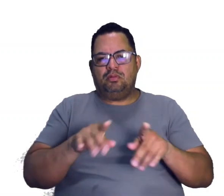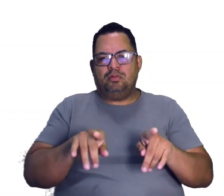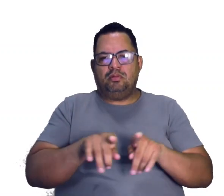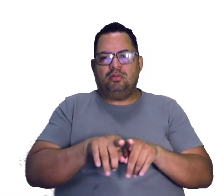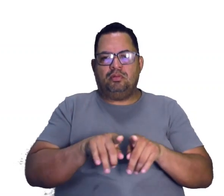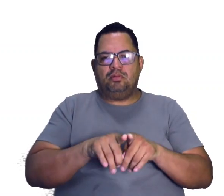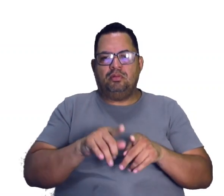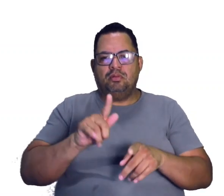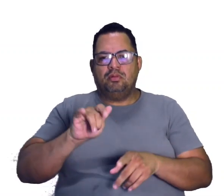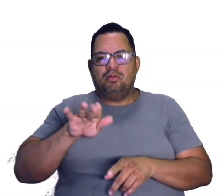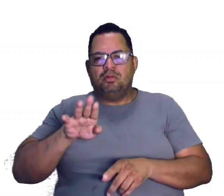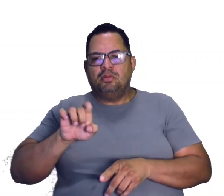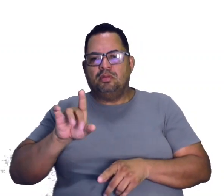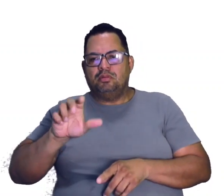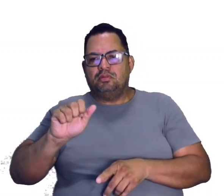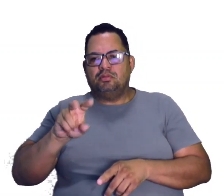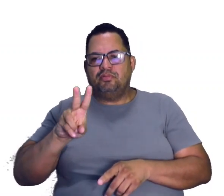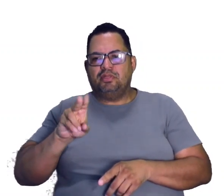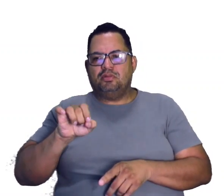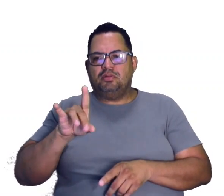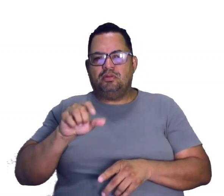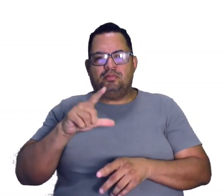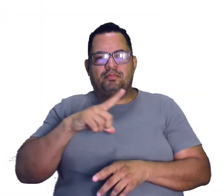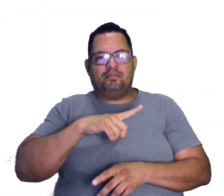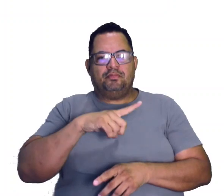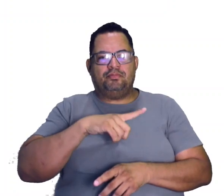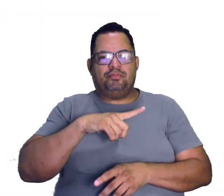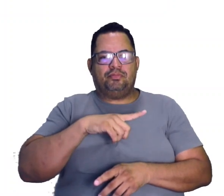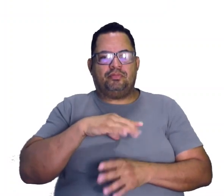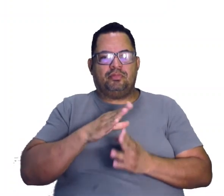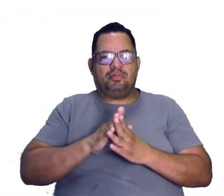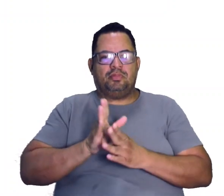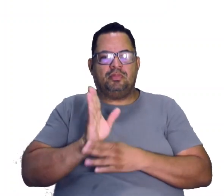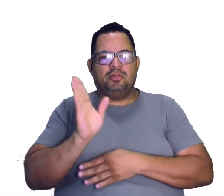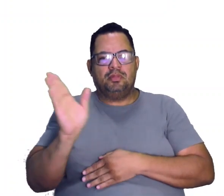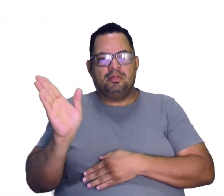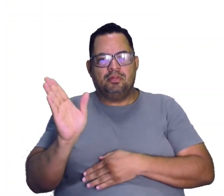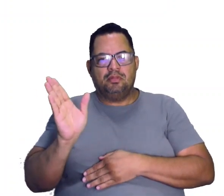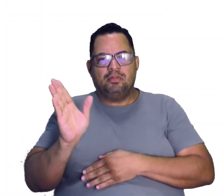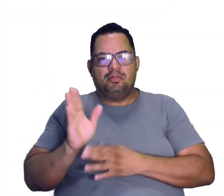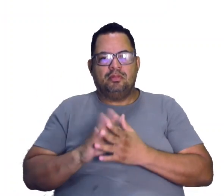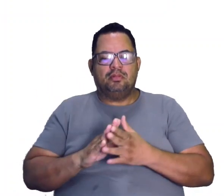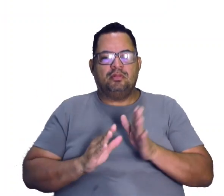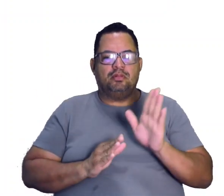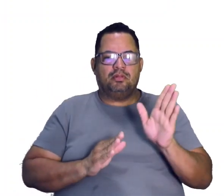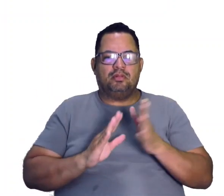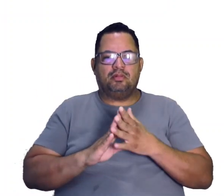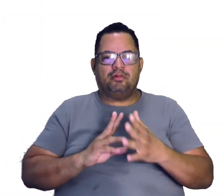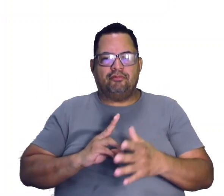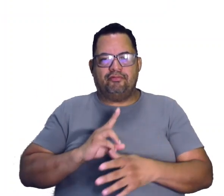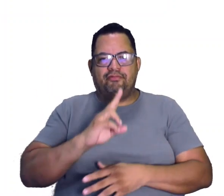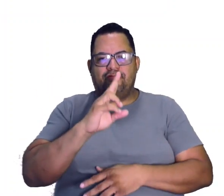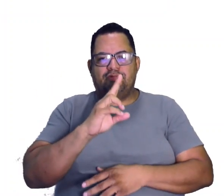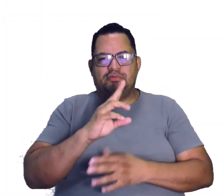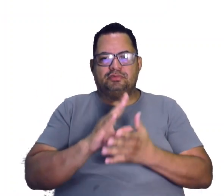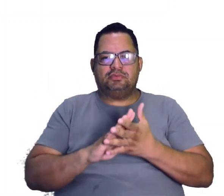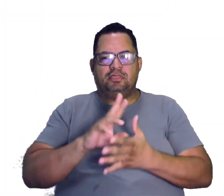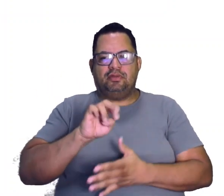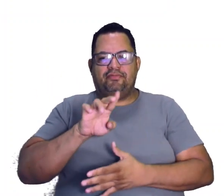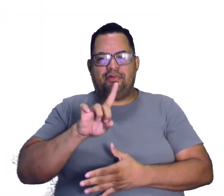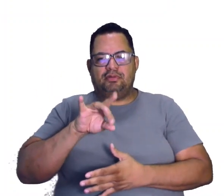e grandezas vetoriais, que têm magnitude e direção, por exemplo, força e velocidade.